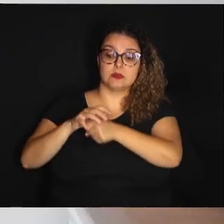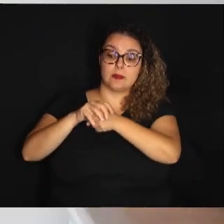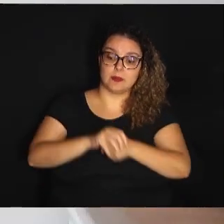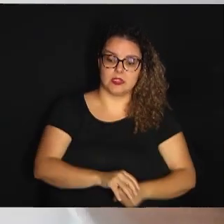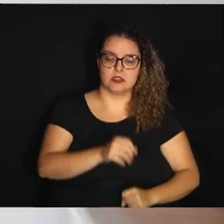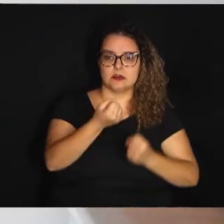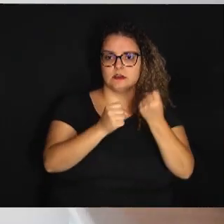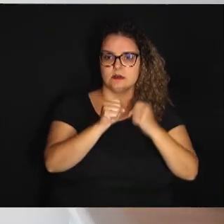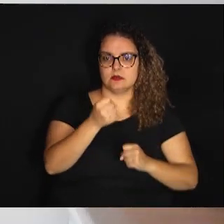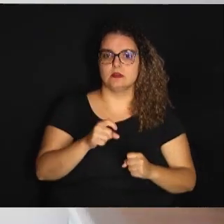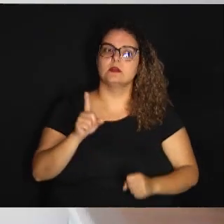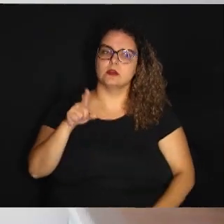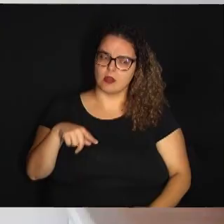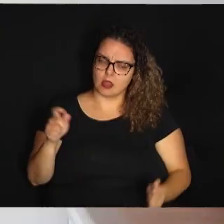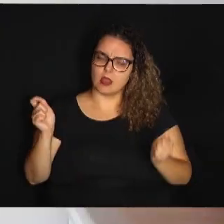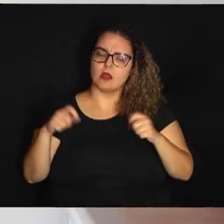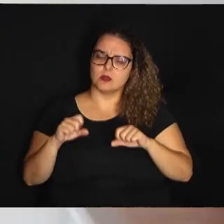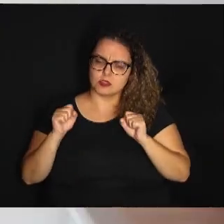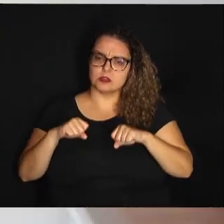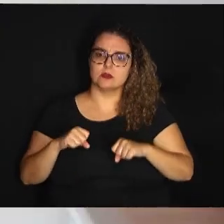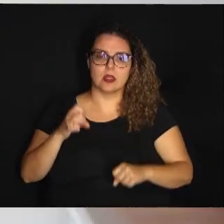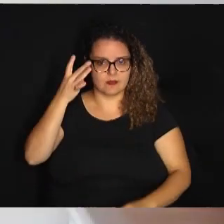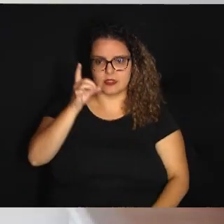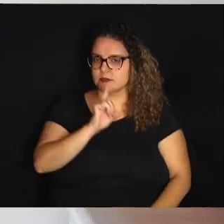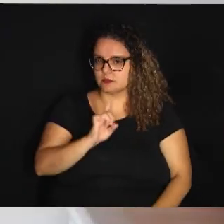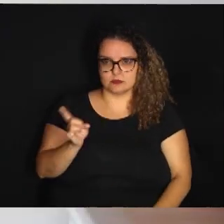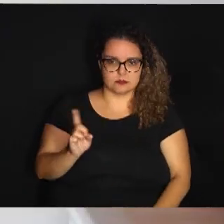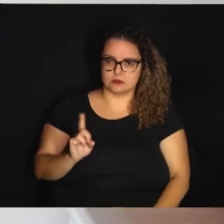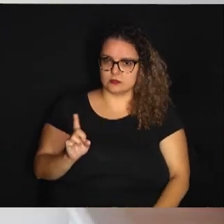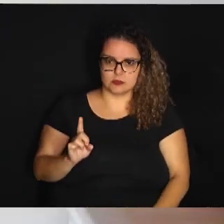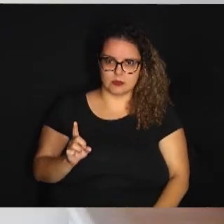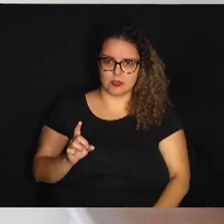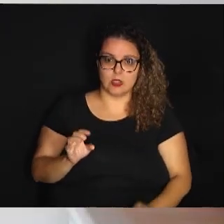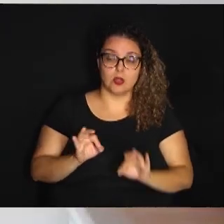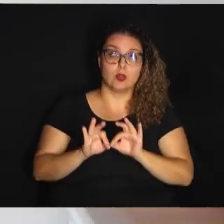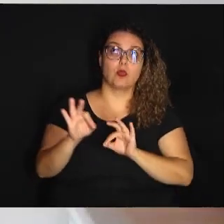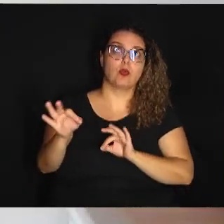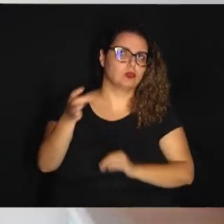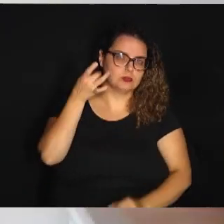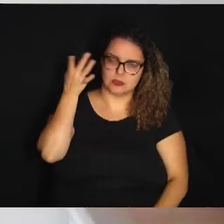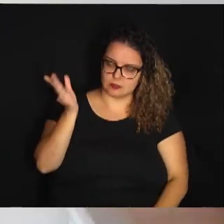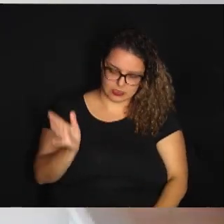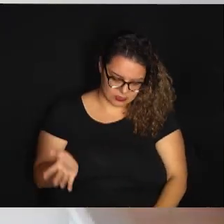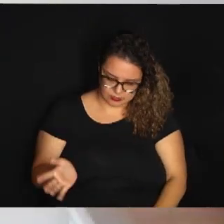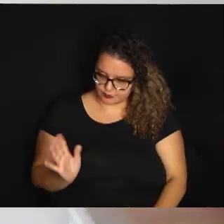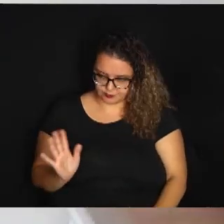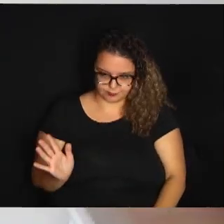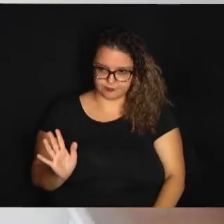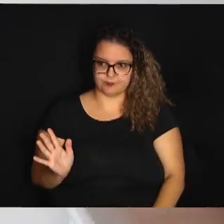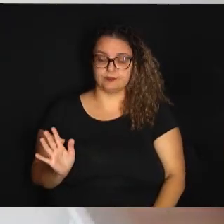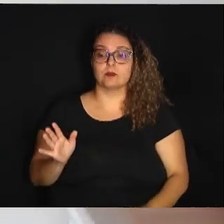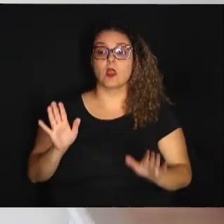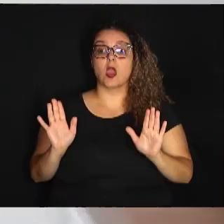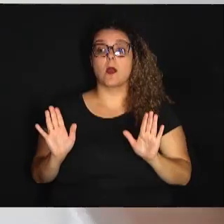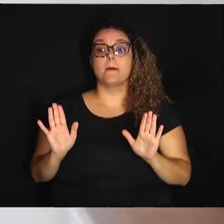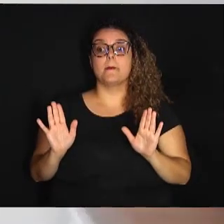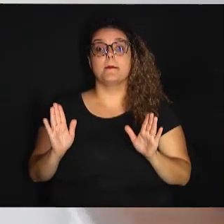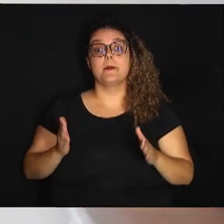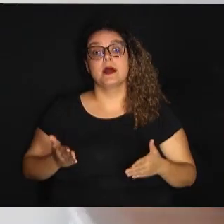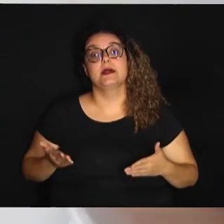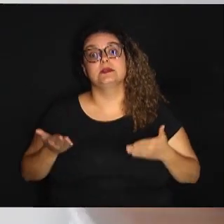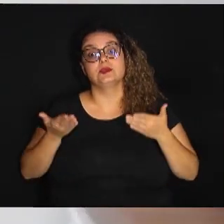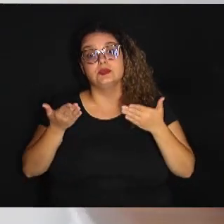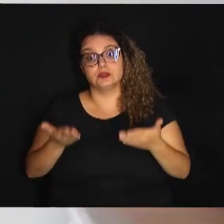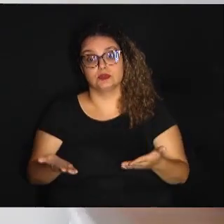mecanismo de pressão. Então, assim, é possível? É fácil? Não, não é. Longe de ser fácil.